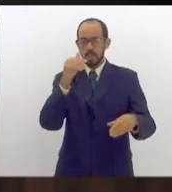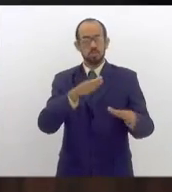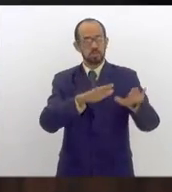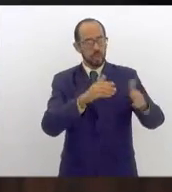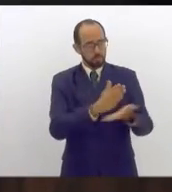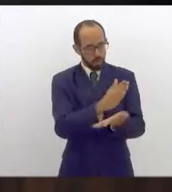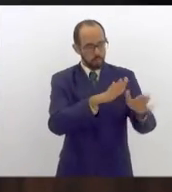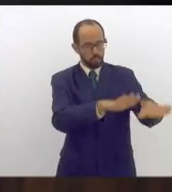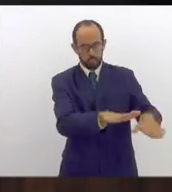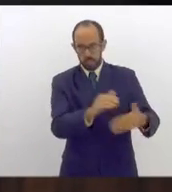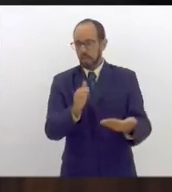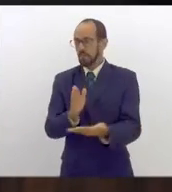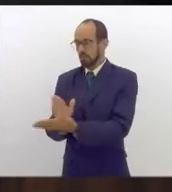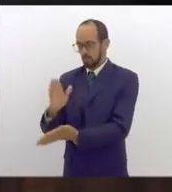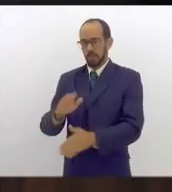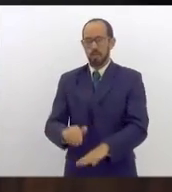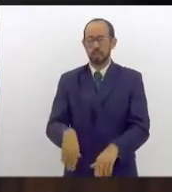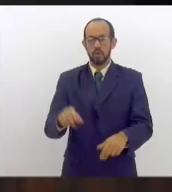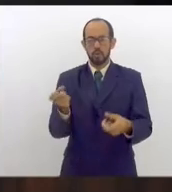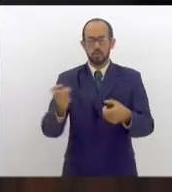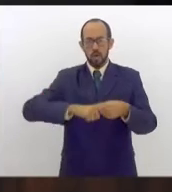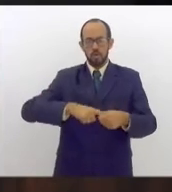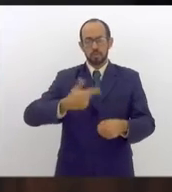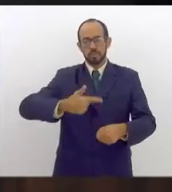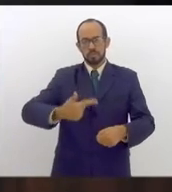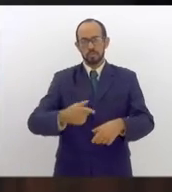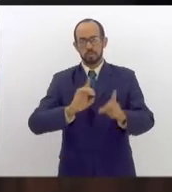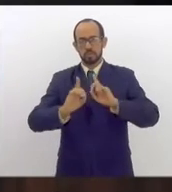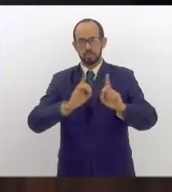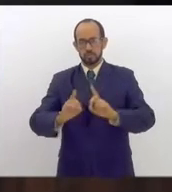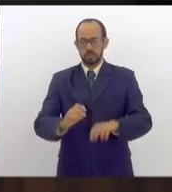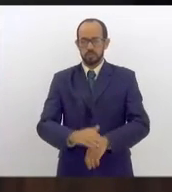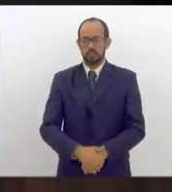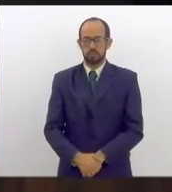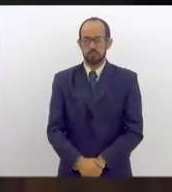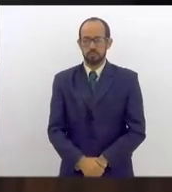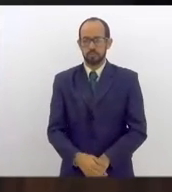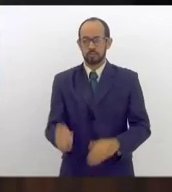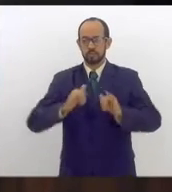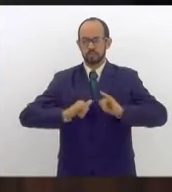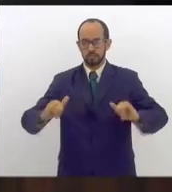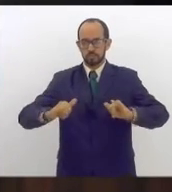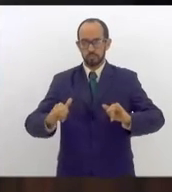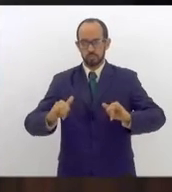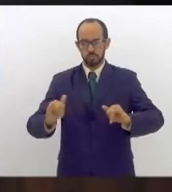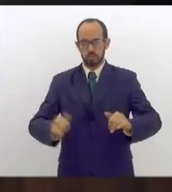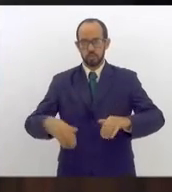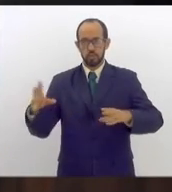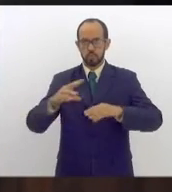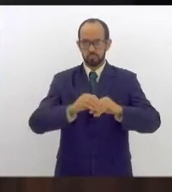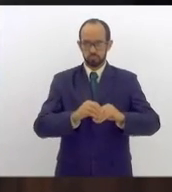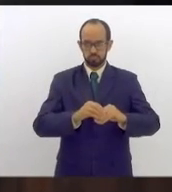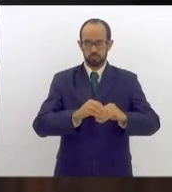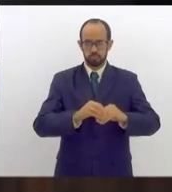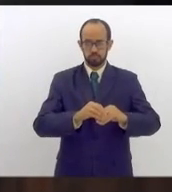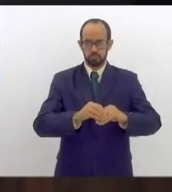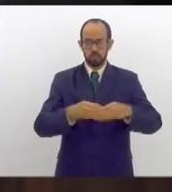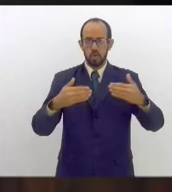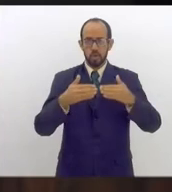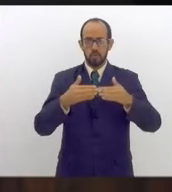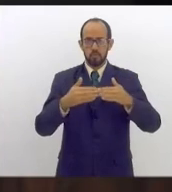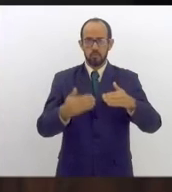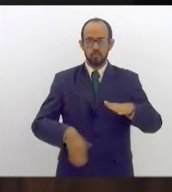estão, aprovado, volta em segunda discussão. Anuncio, incluído na ordem do dia, de acordo com o inciso 3º do